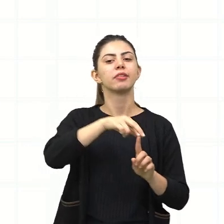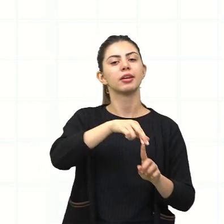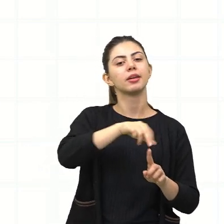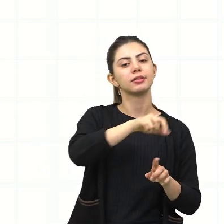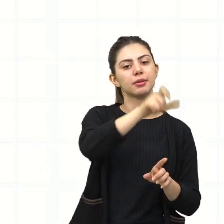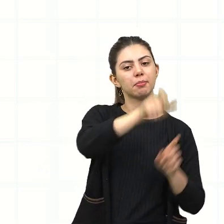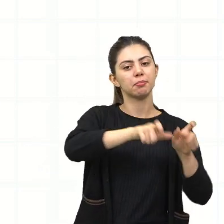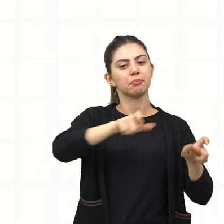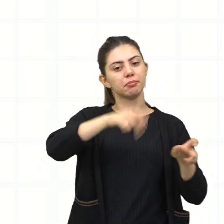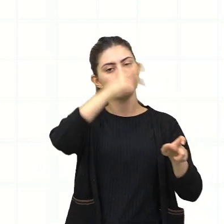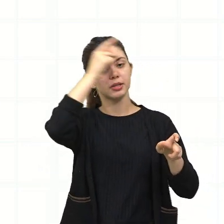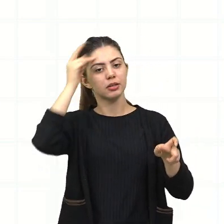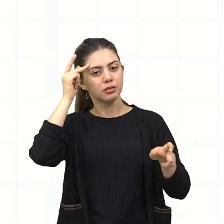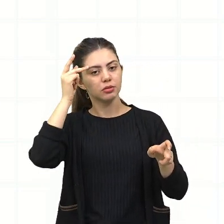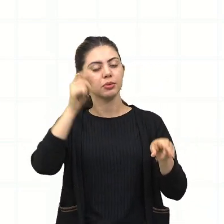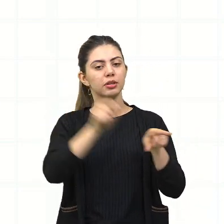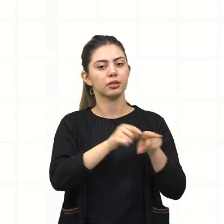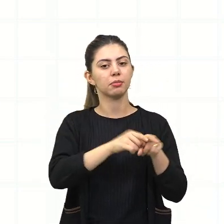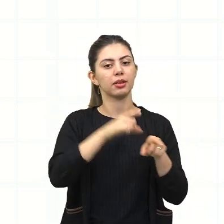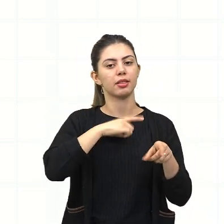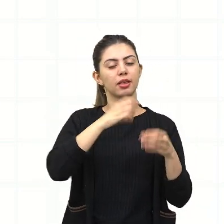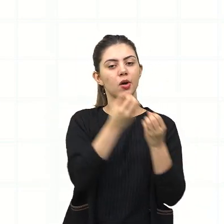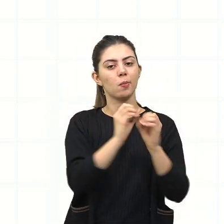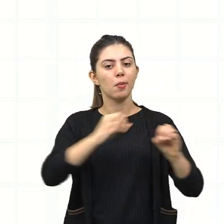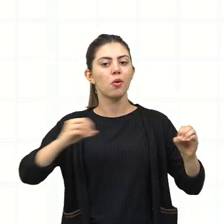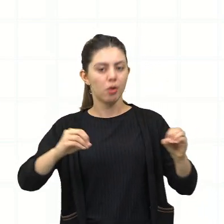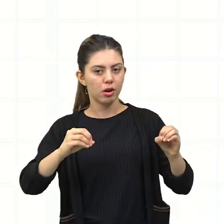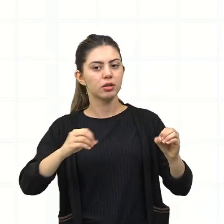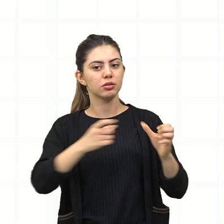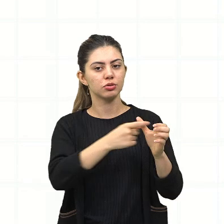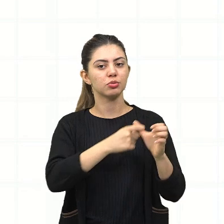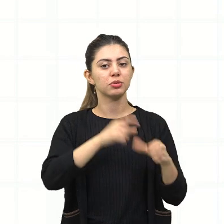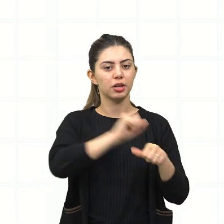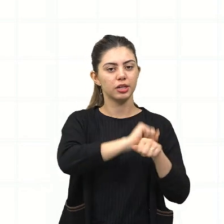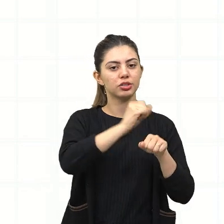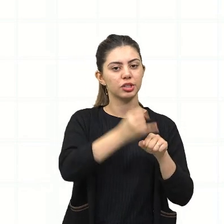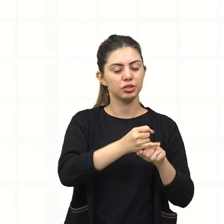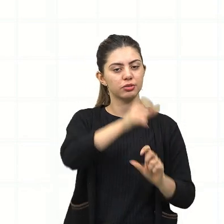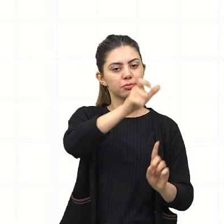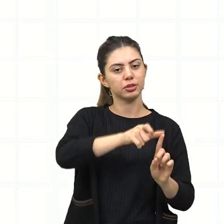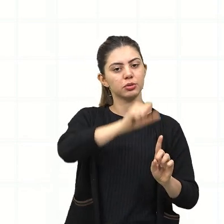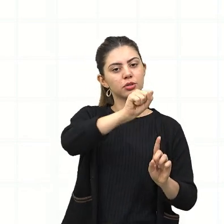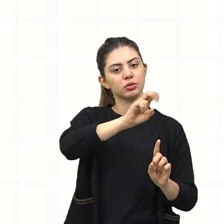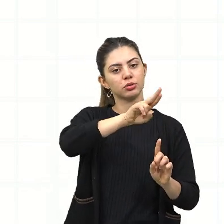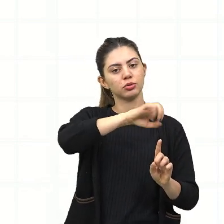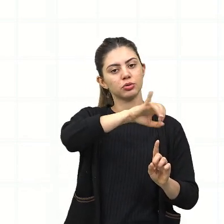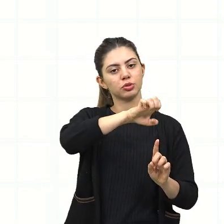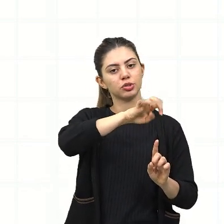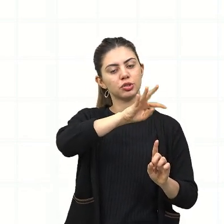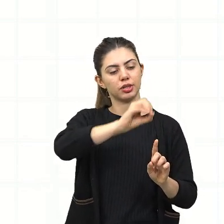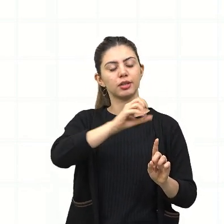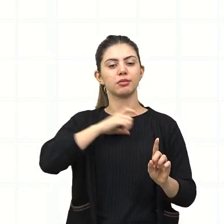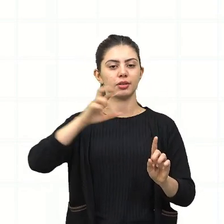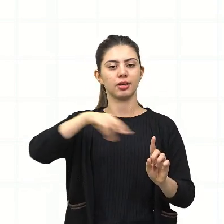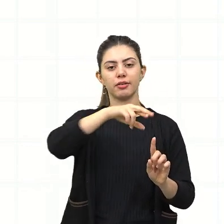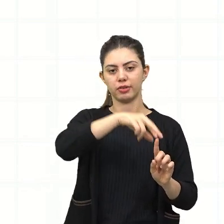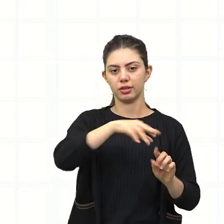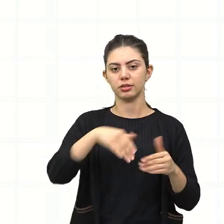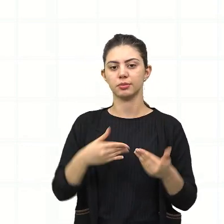como sujeito na oração subordinada adjetivo. Então, olha lá. A mulher de